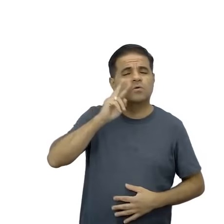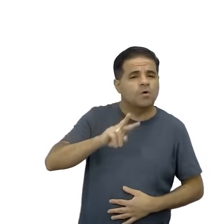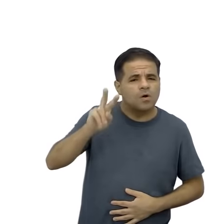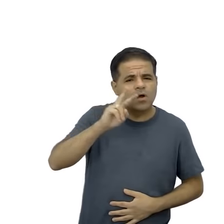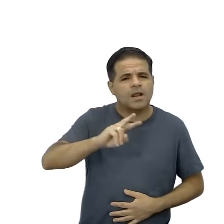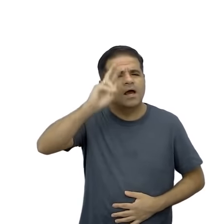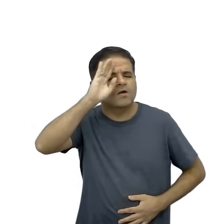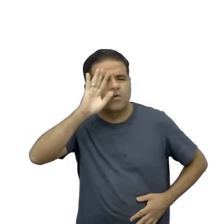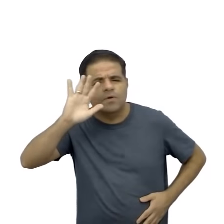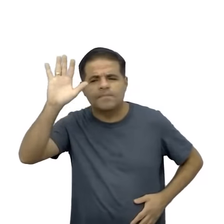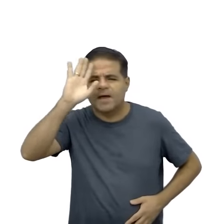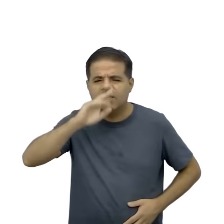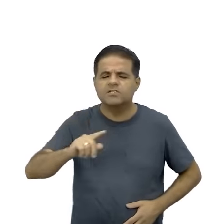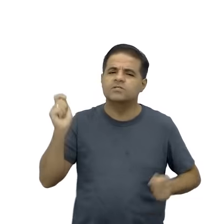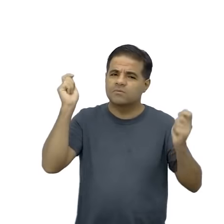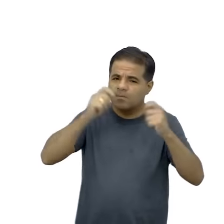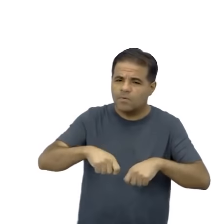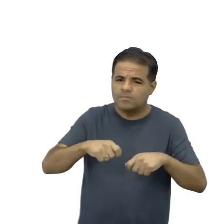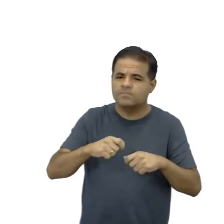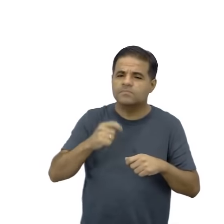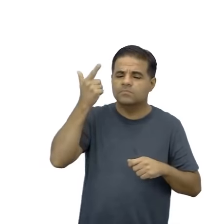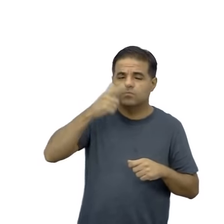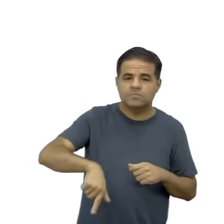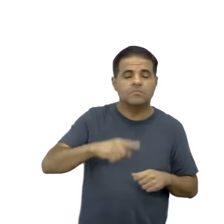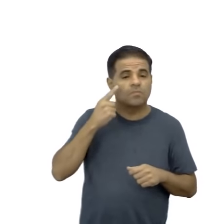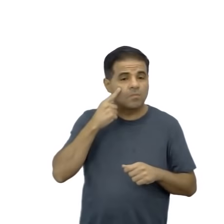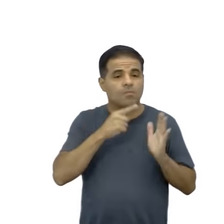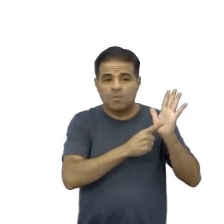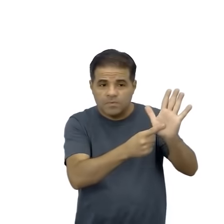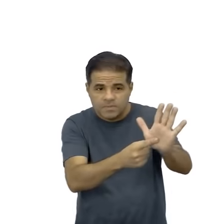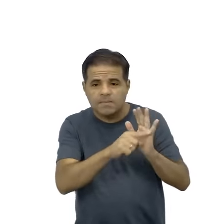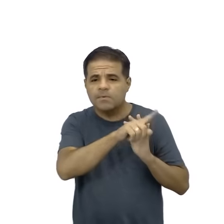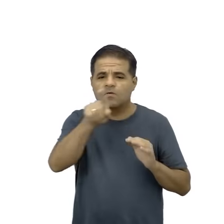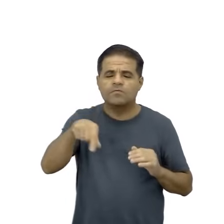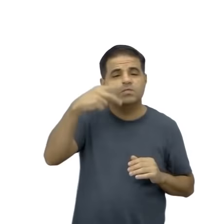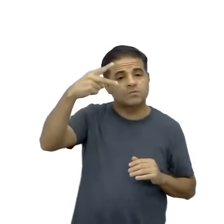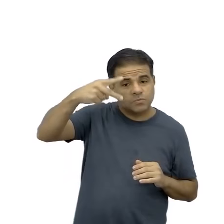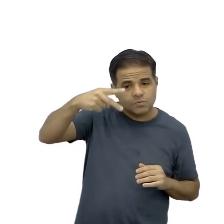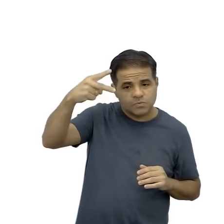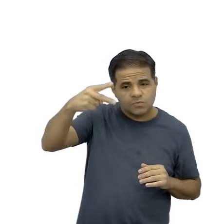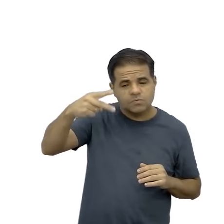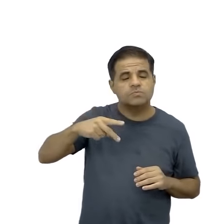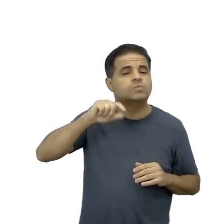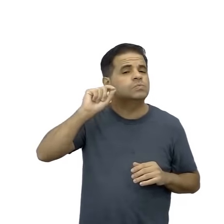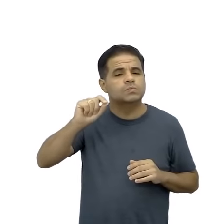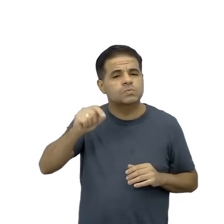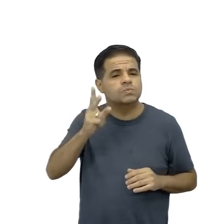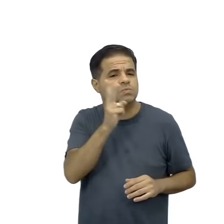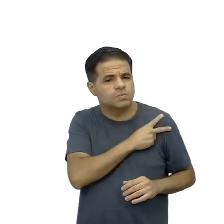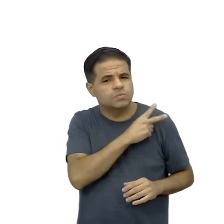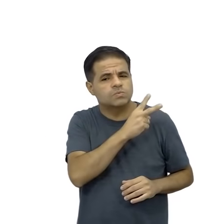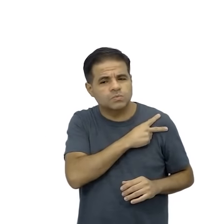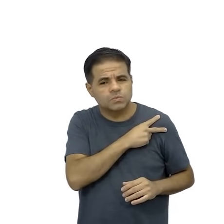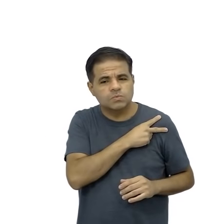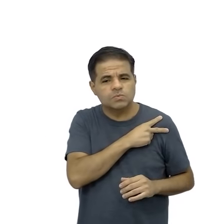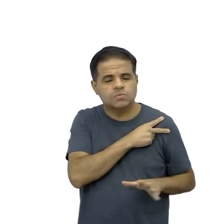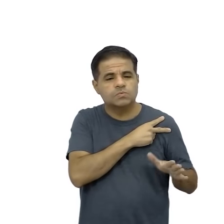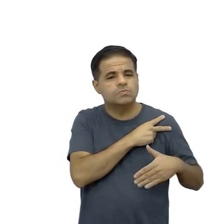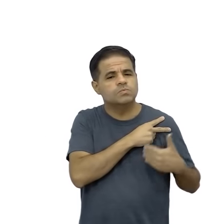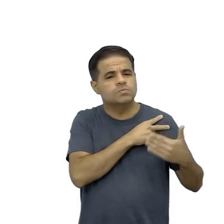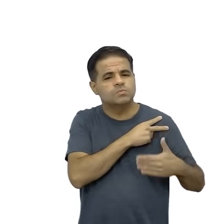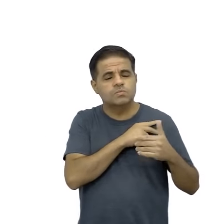fui para mais uma possibilidade aqui, de mostrar para vocês de uma segunda série. Nessa segunda